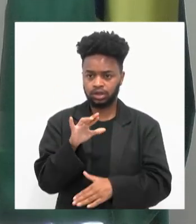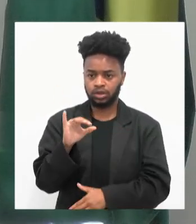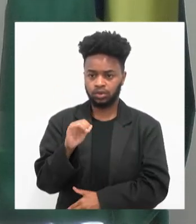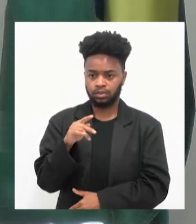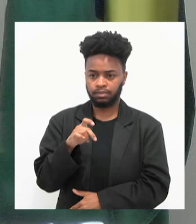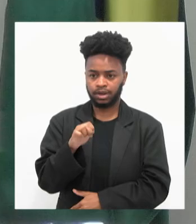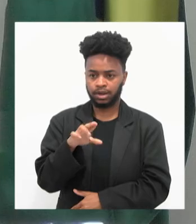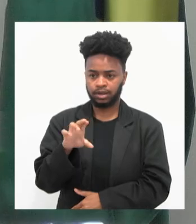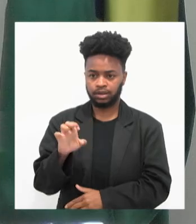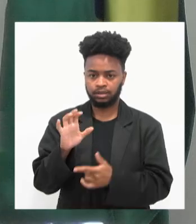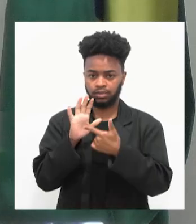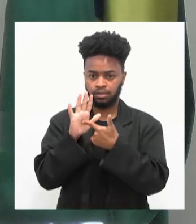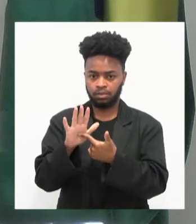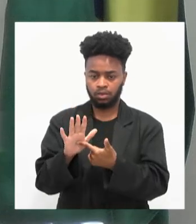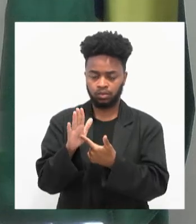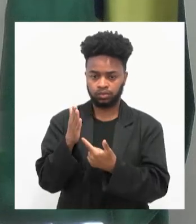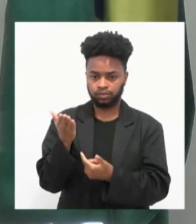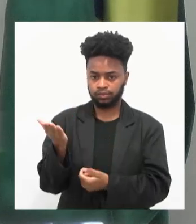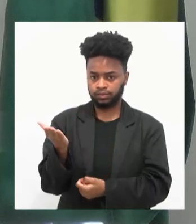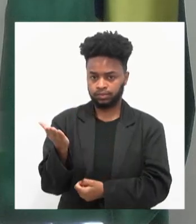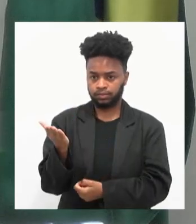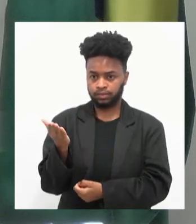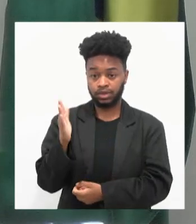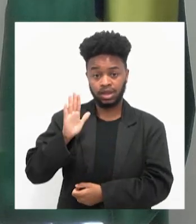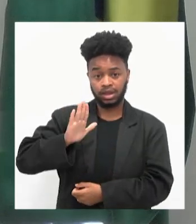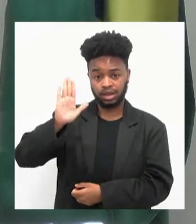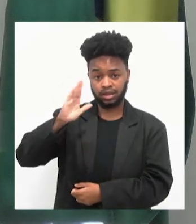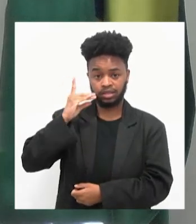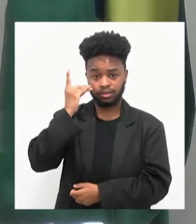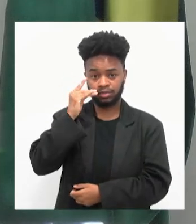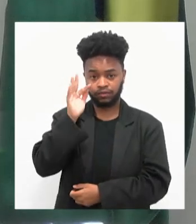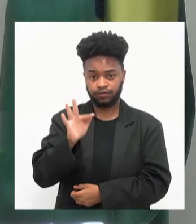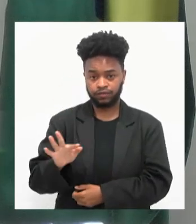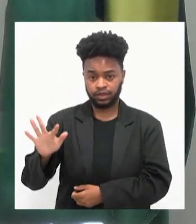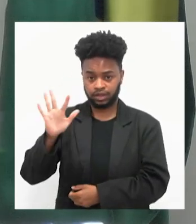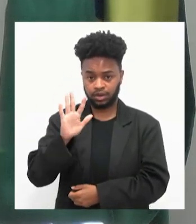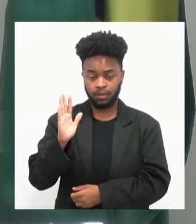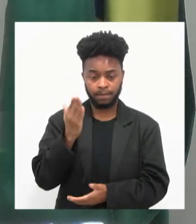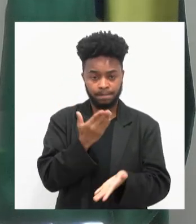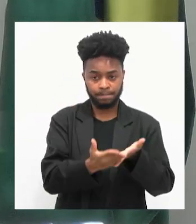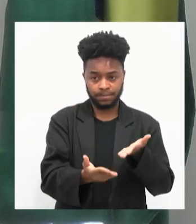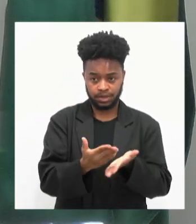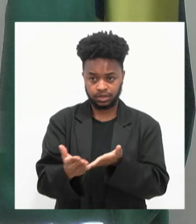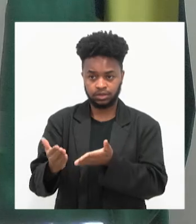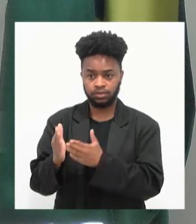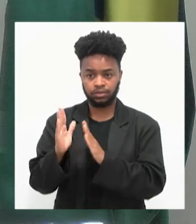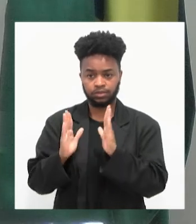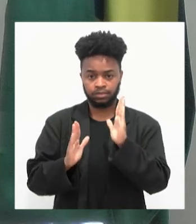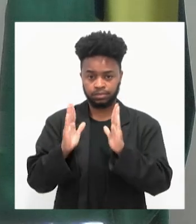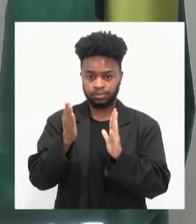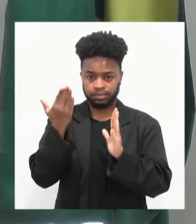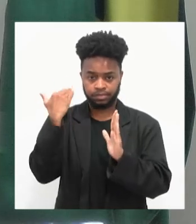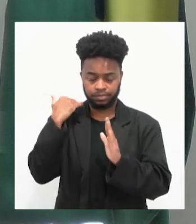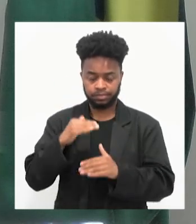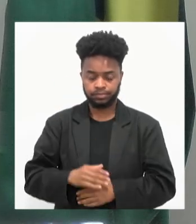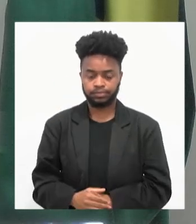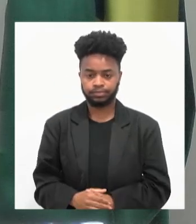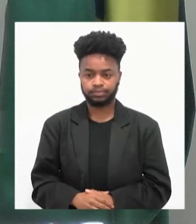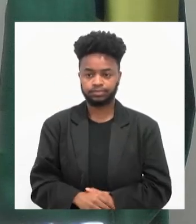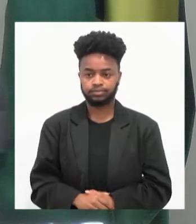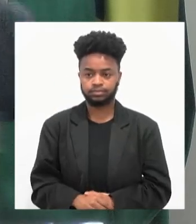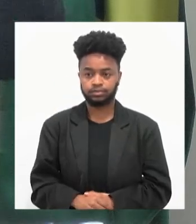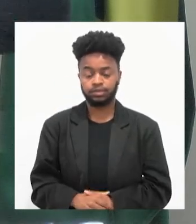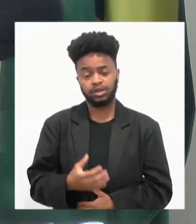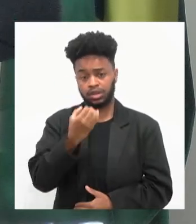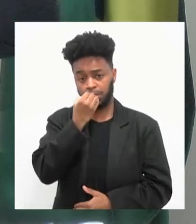ó. Ele foi candidato a deputado federal, derrotado nas últimas eleições, o senhor Jorge Esteves. Ainda